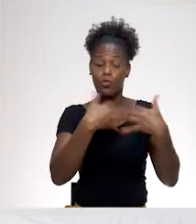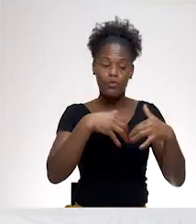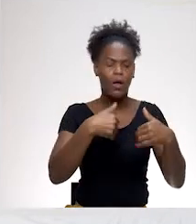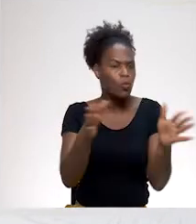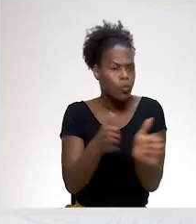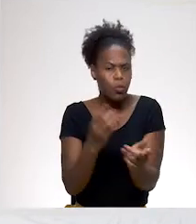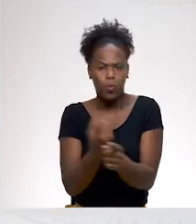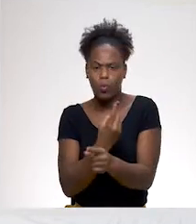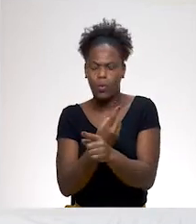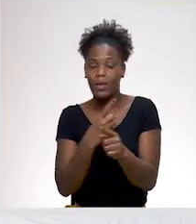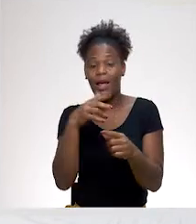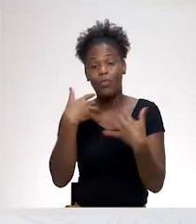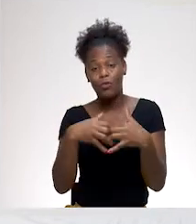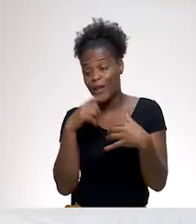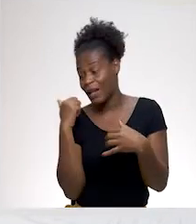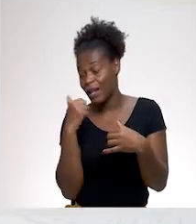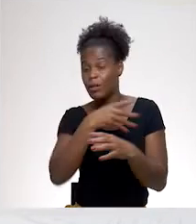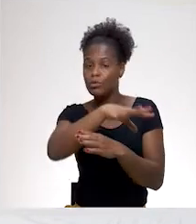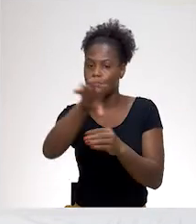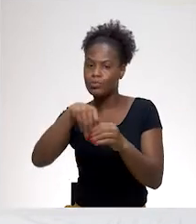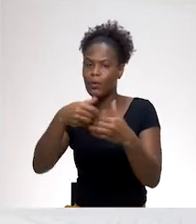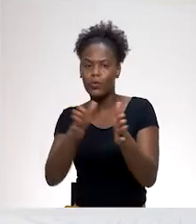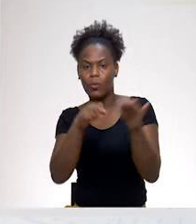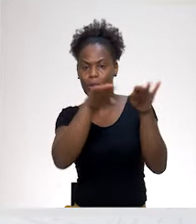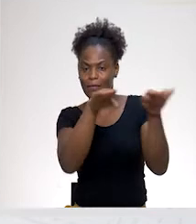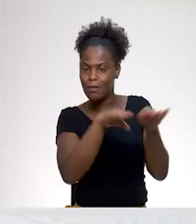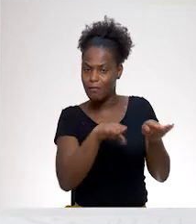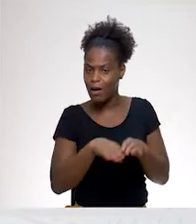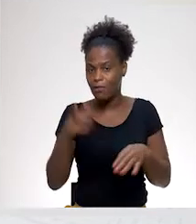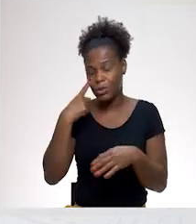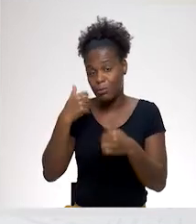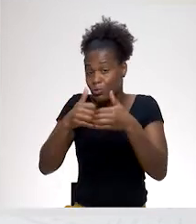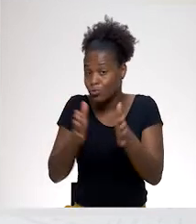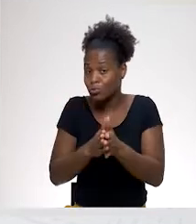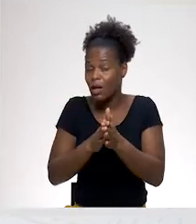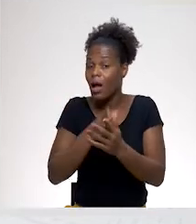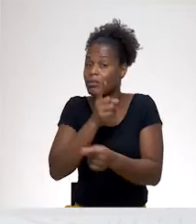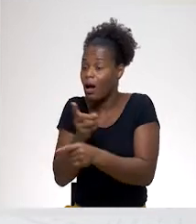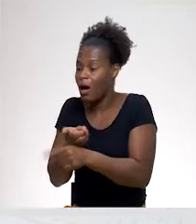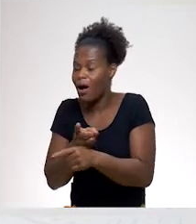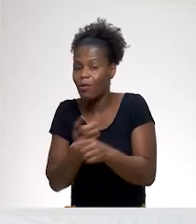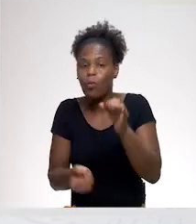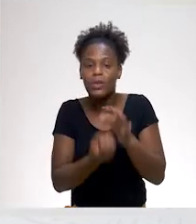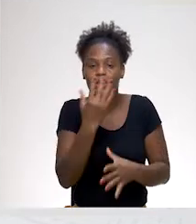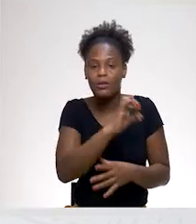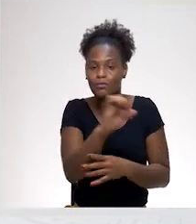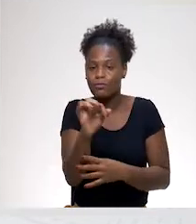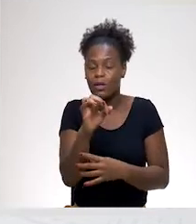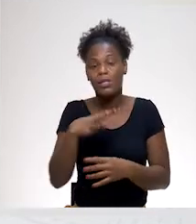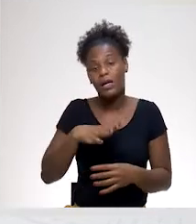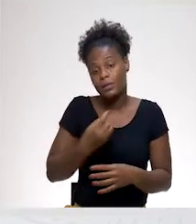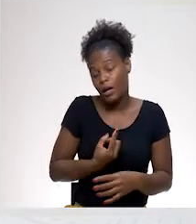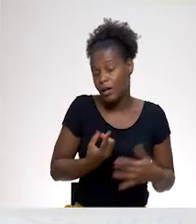Descartes duvida de tudo. Essa sua dúvida abarca todos os níveis do conhecimento, atacando as suas